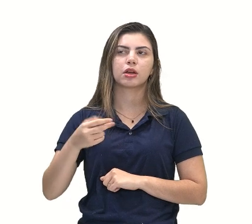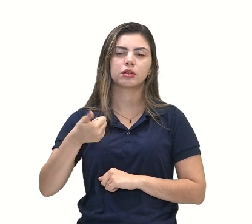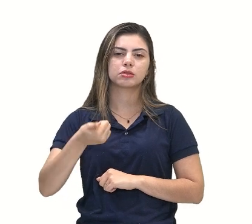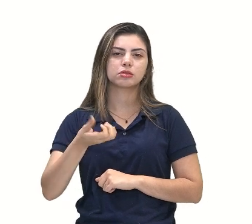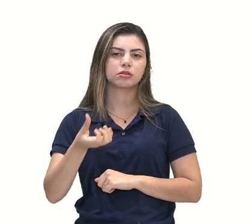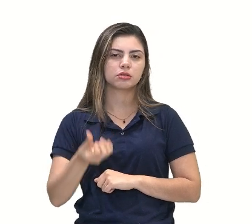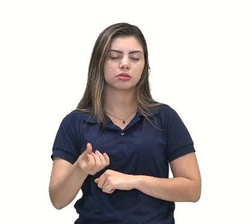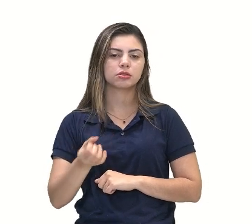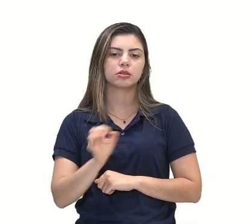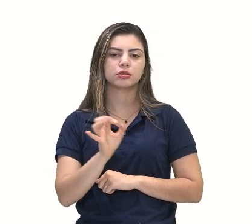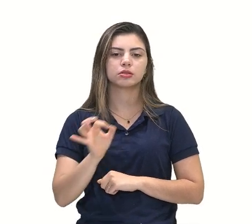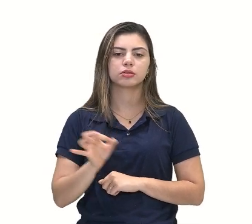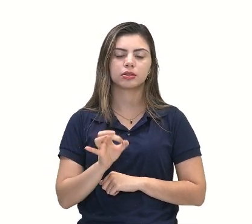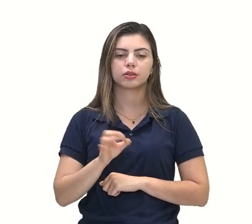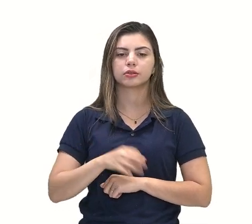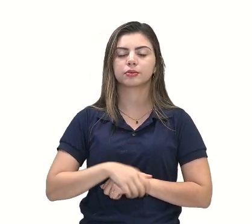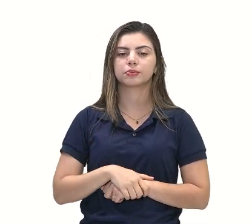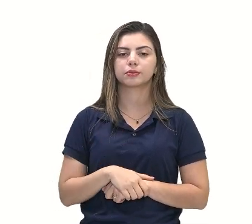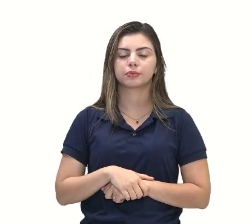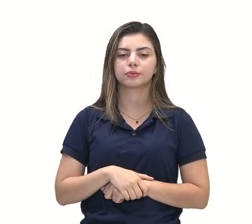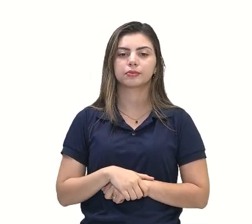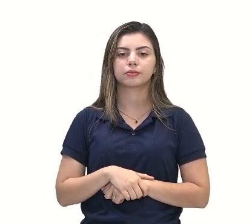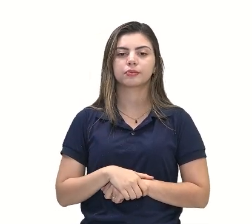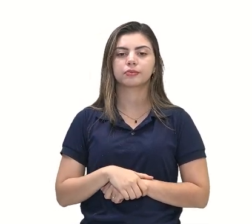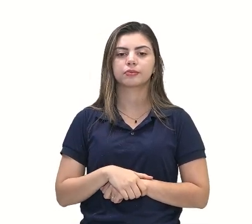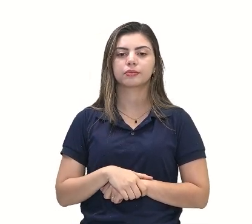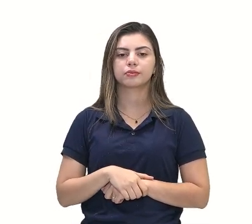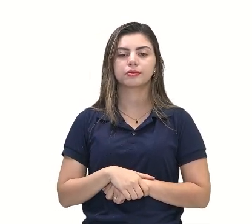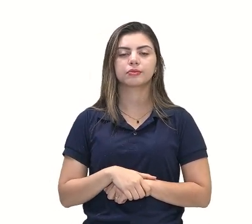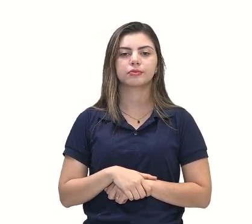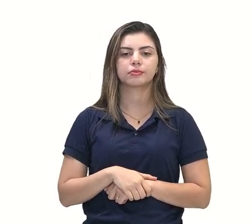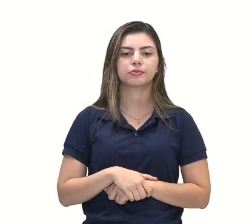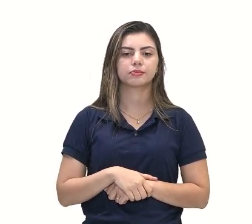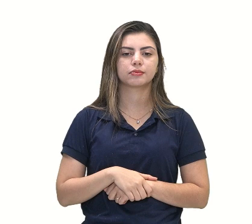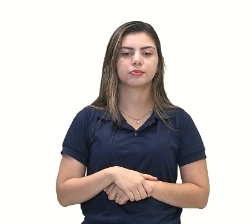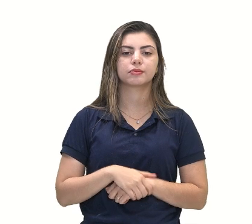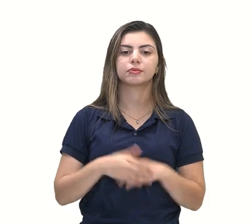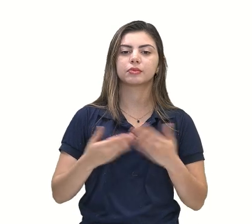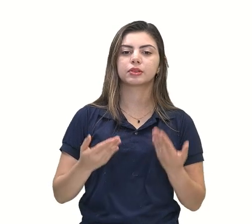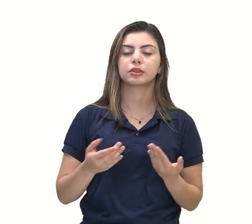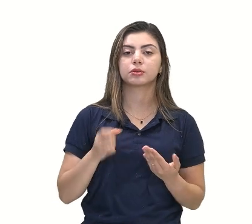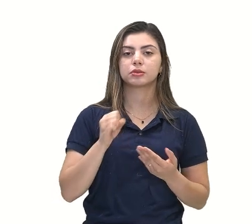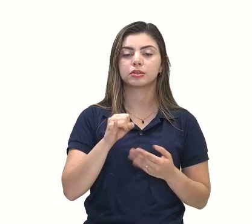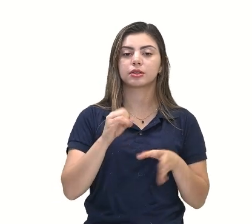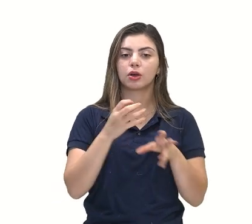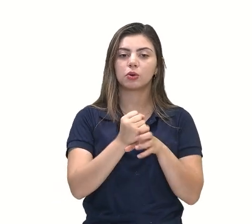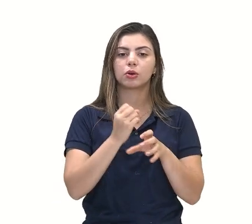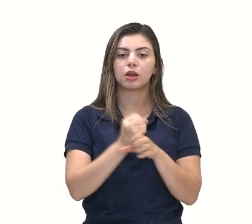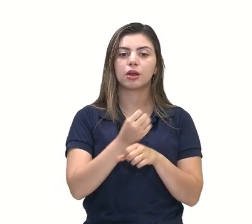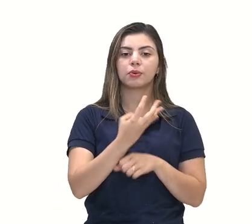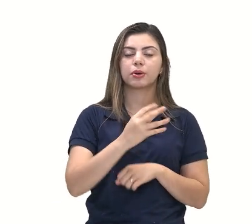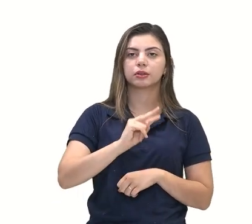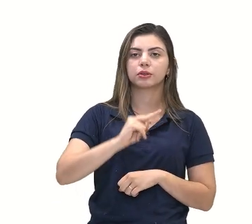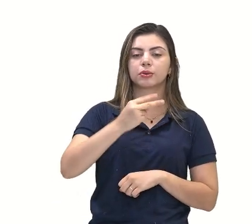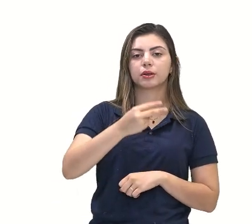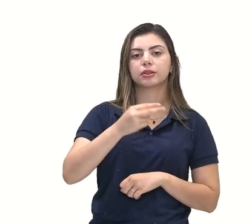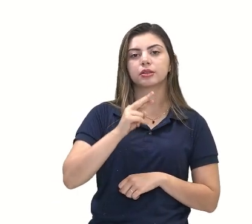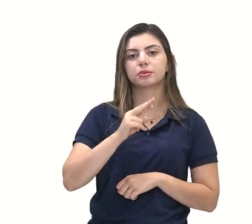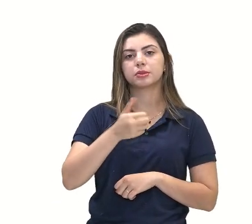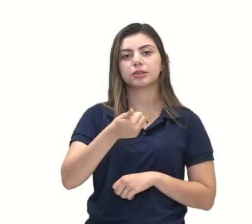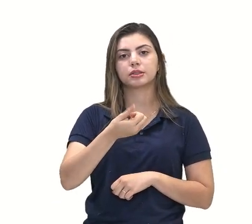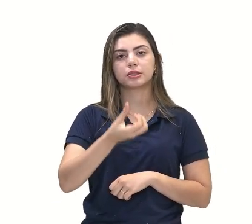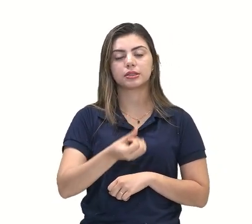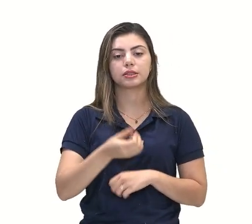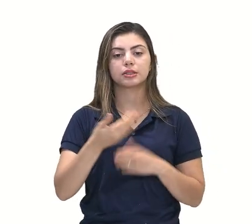Porque a gente vai ter 4 ao quadrado no final daqui, né? Desse produto notável aqui. A gente vai ter 4 ao quadrado. 4 ao quadrado, 16. Então, para não alterar